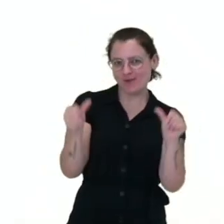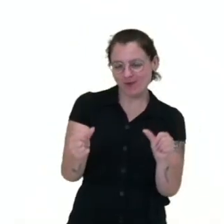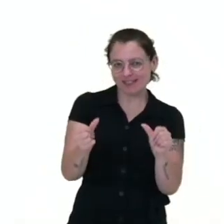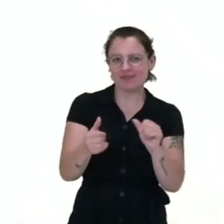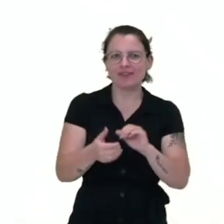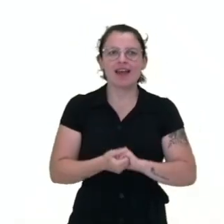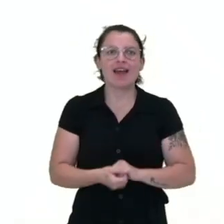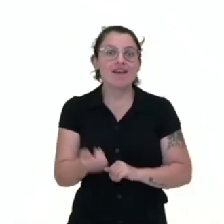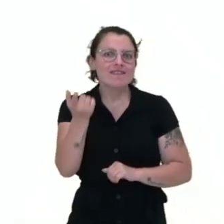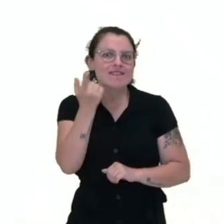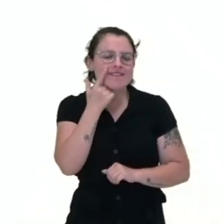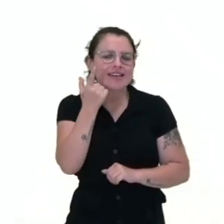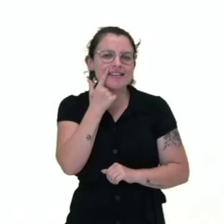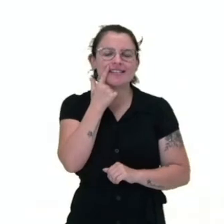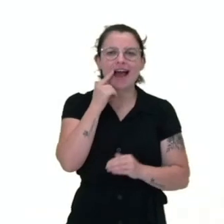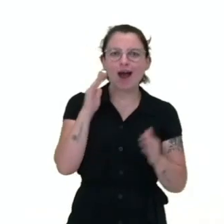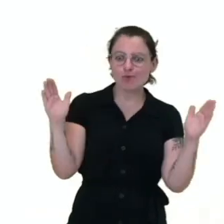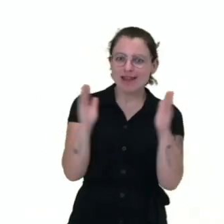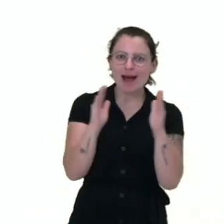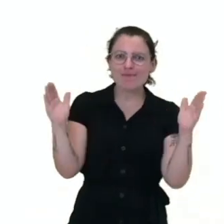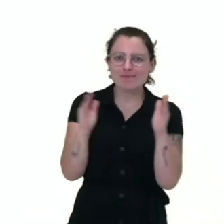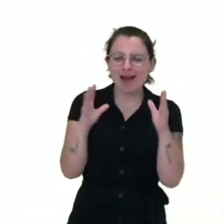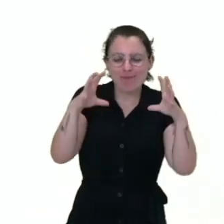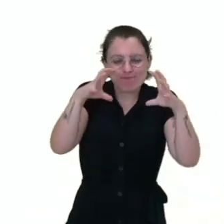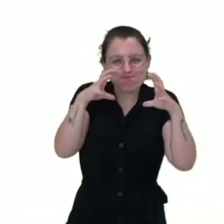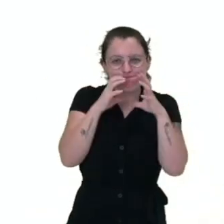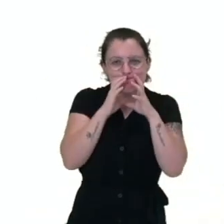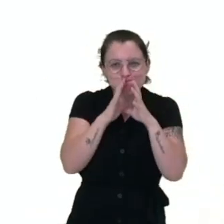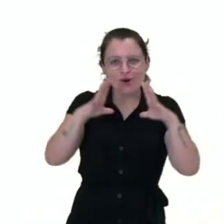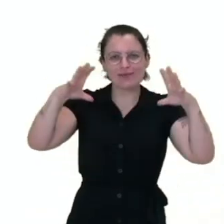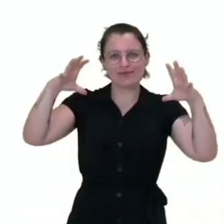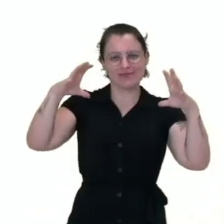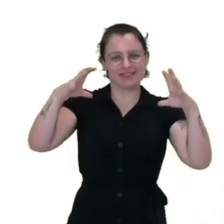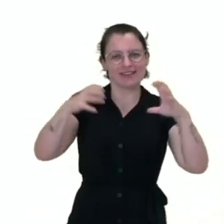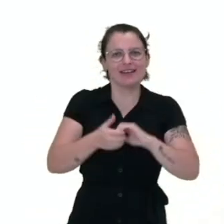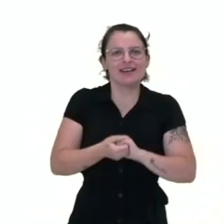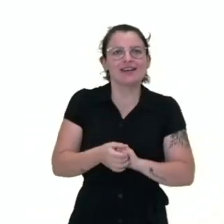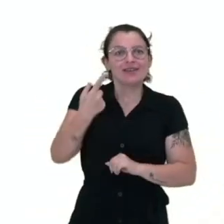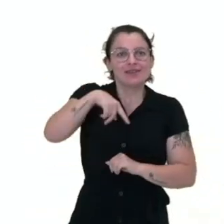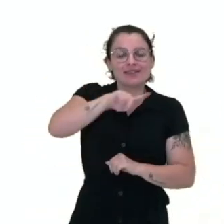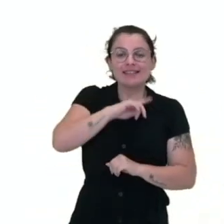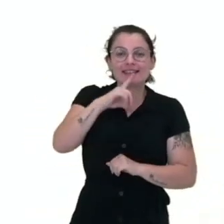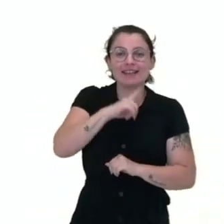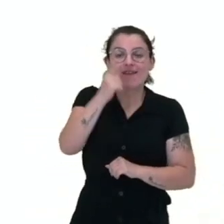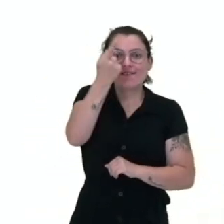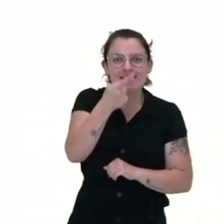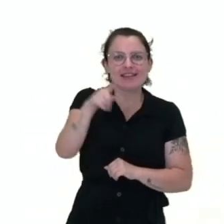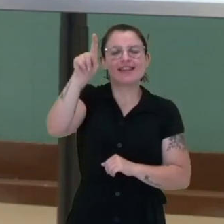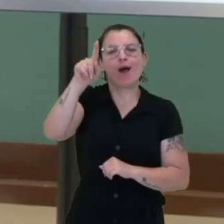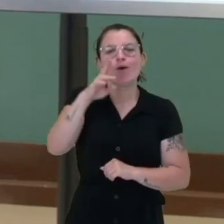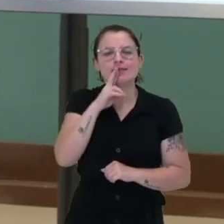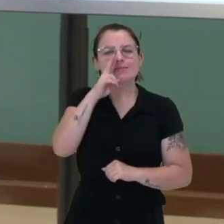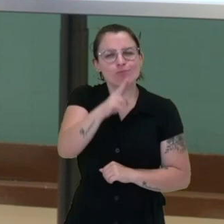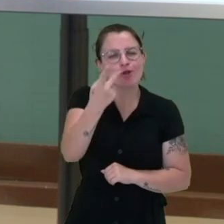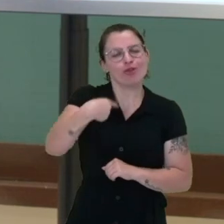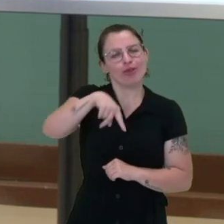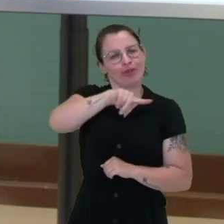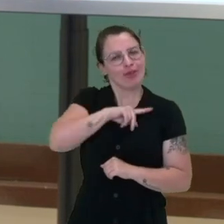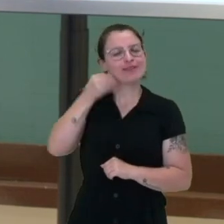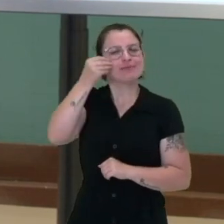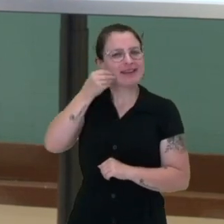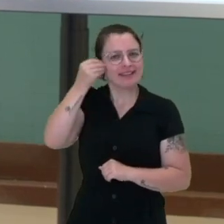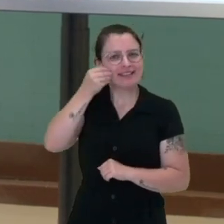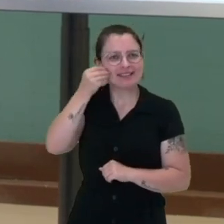das bexigas. Então é o processo final, é o resultado da nossa experiência. E como